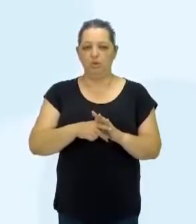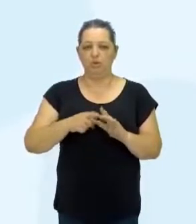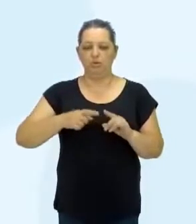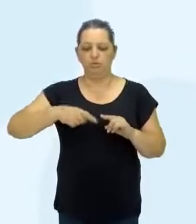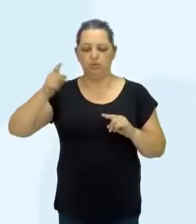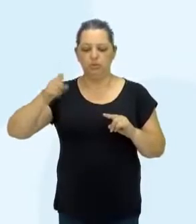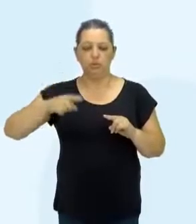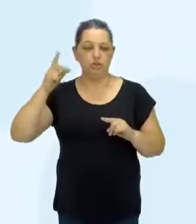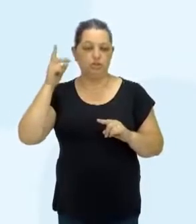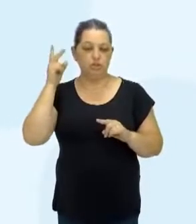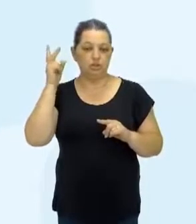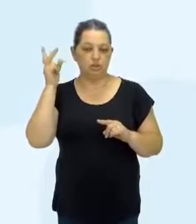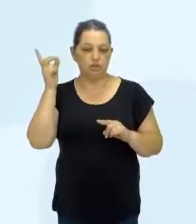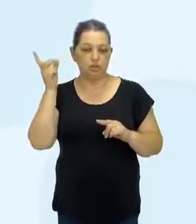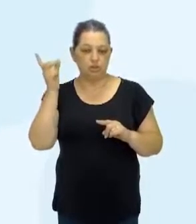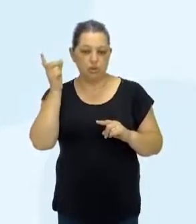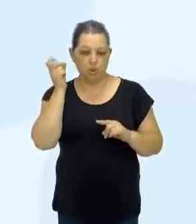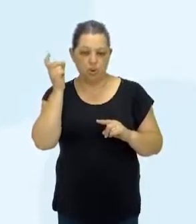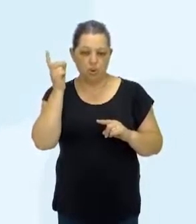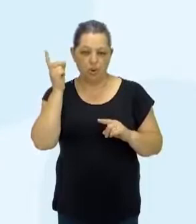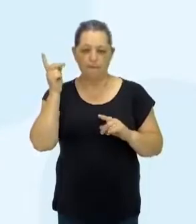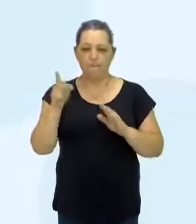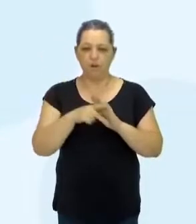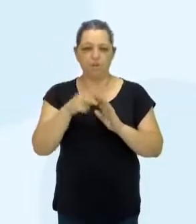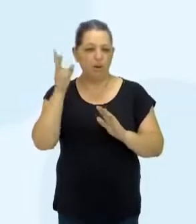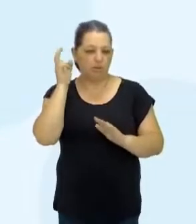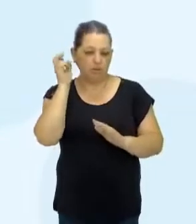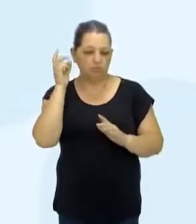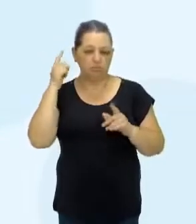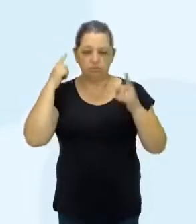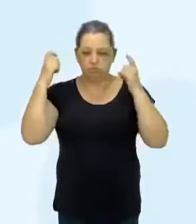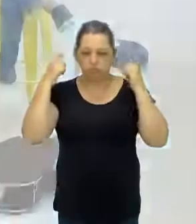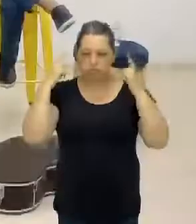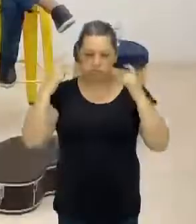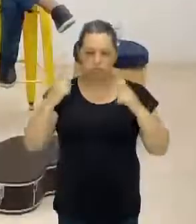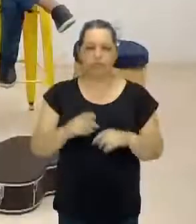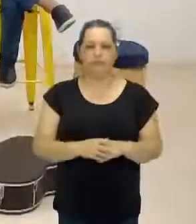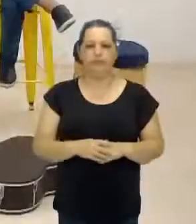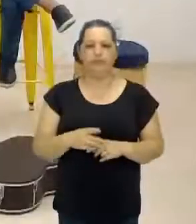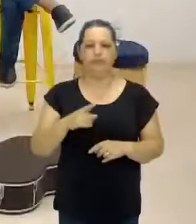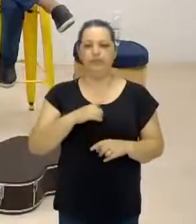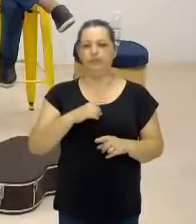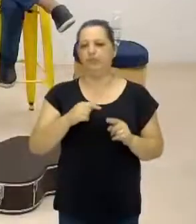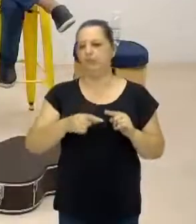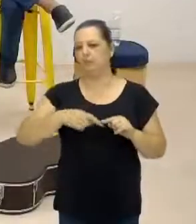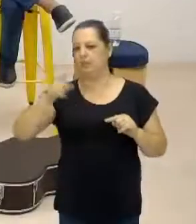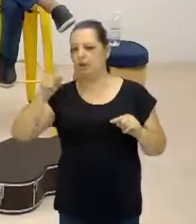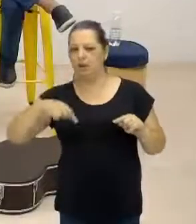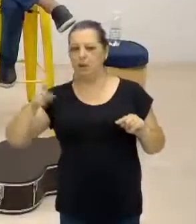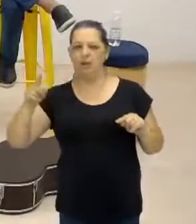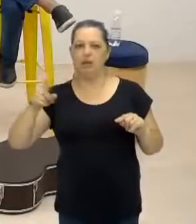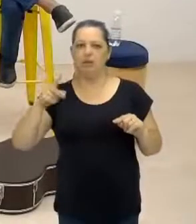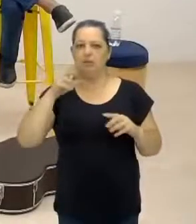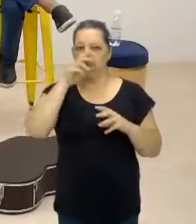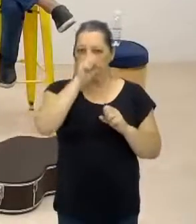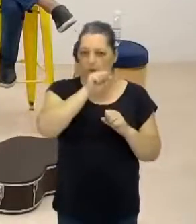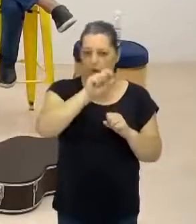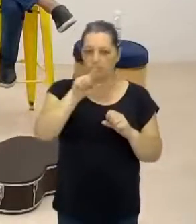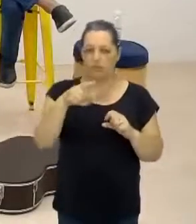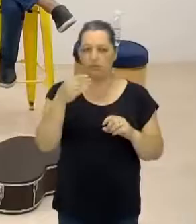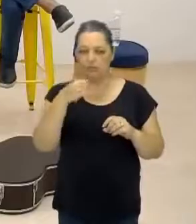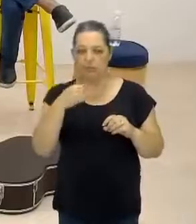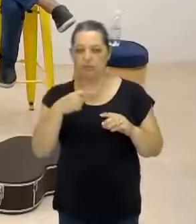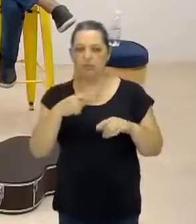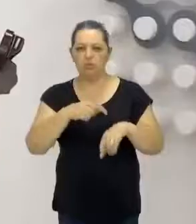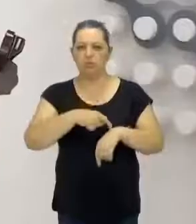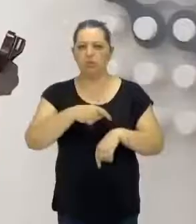no ar, né? O Joelson, né, trabalha com a questão da música, né, Joelson? Então, você tem um som que tem dura mais do que o outro, né? Muito bacana falar um pouco da duração